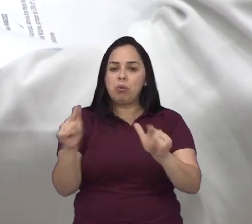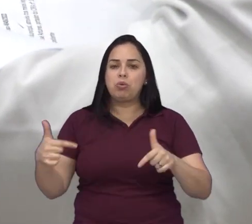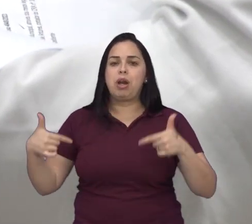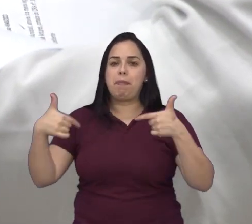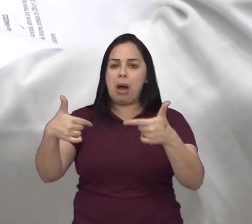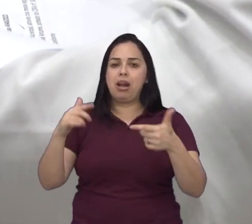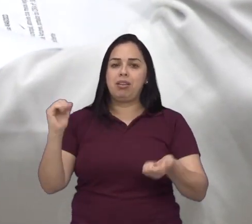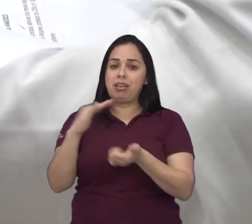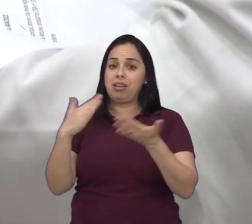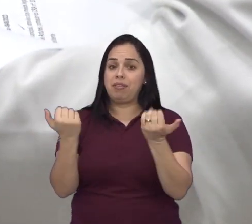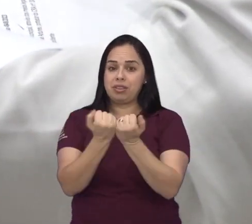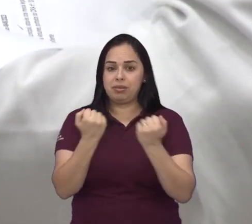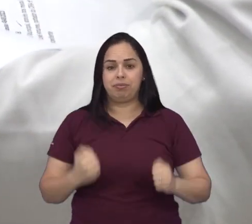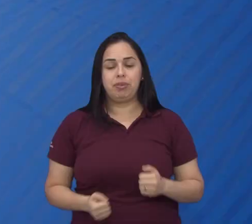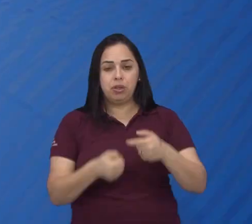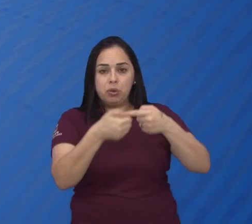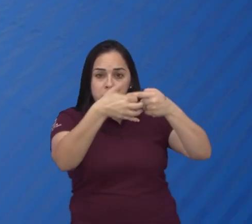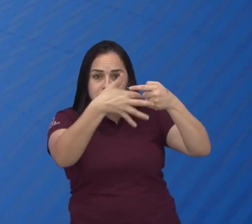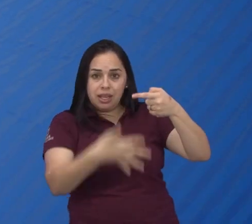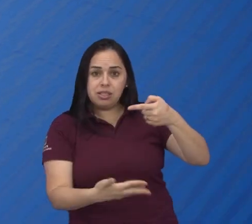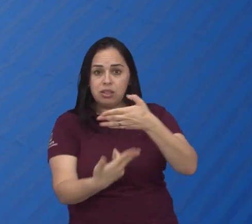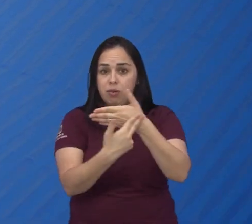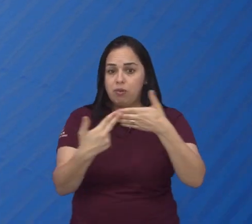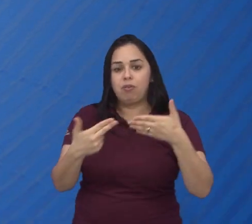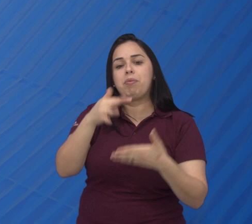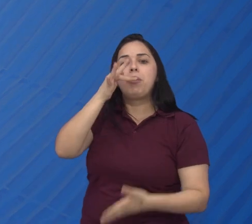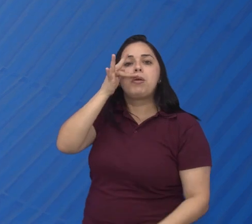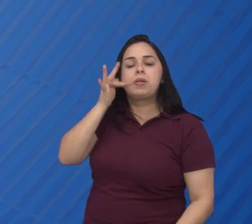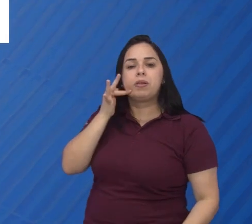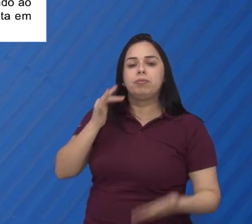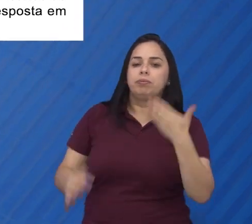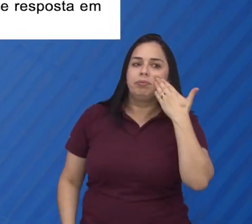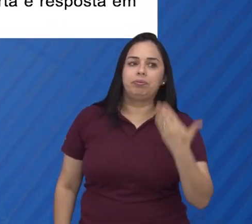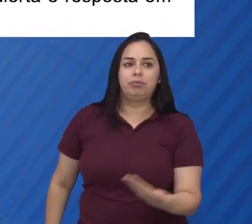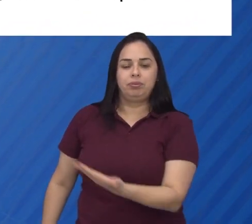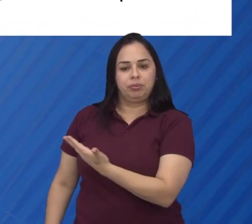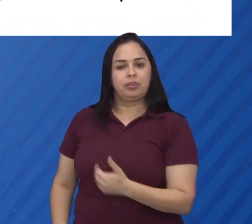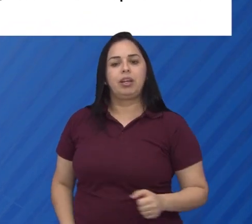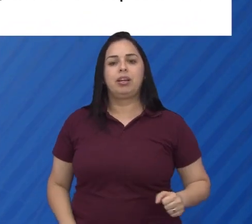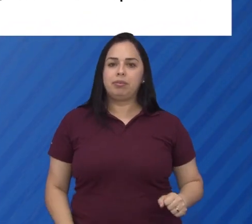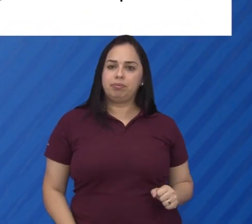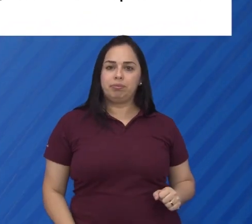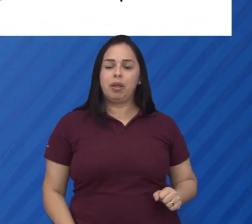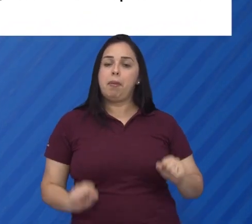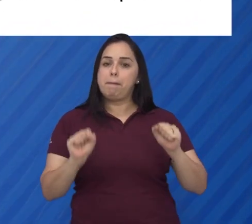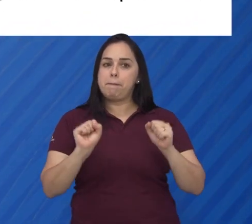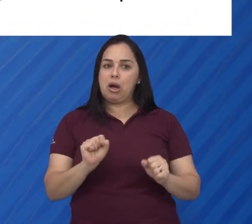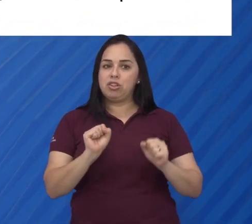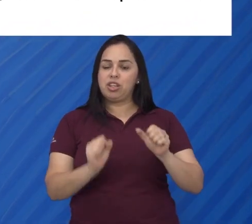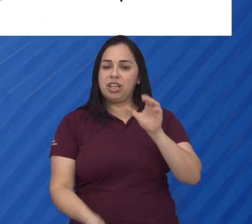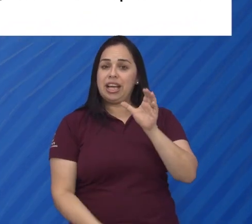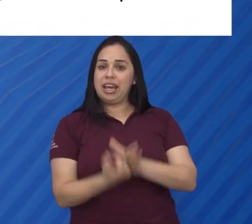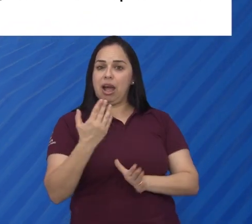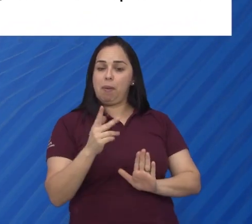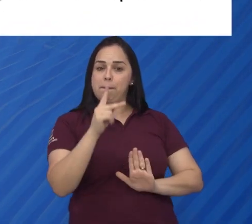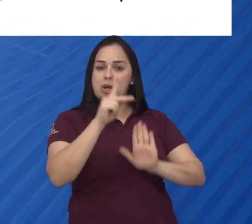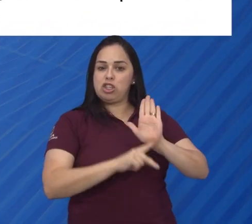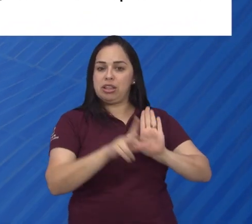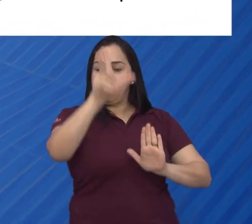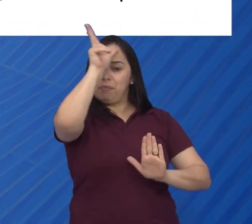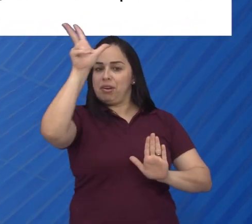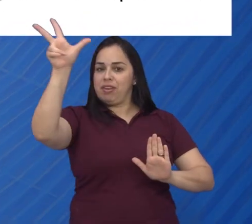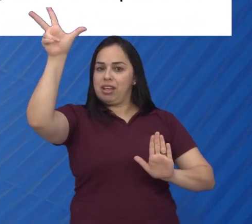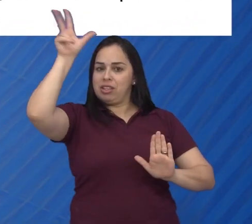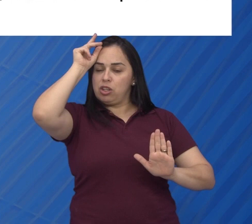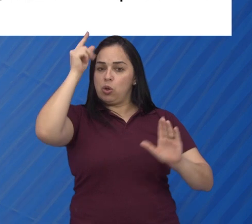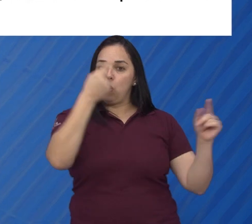de atuação da Defesa Civil. O texto de autoria do vereador Fabião Zagueiro autoriza a criação do Programa